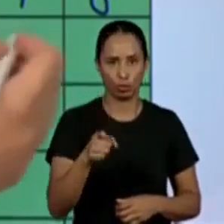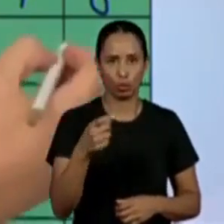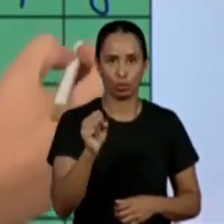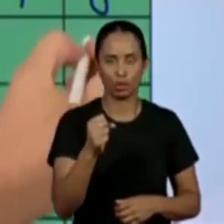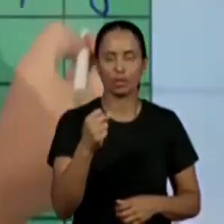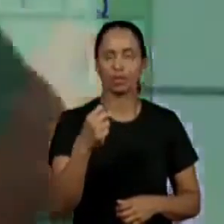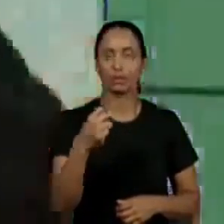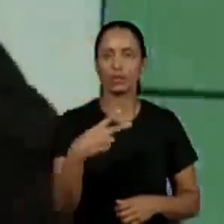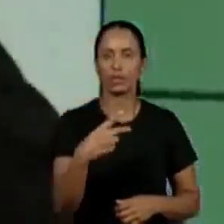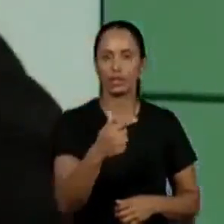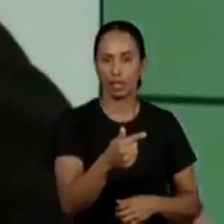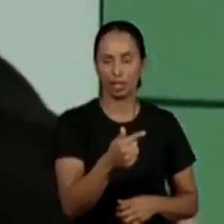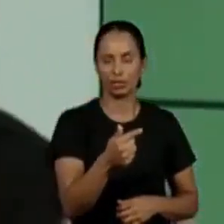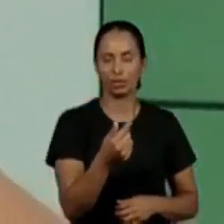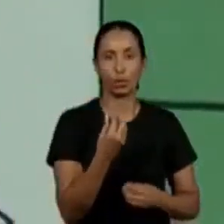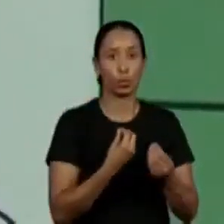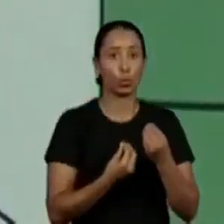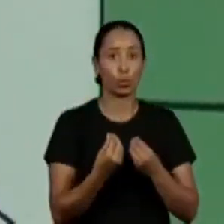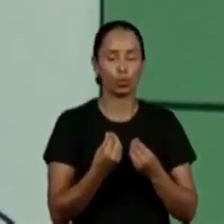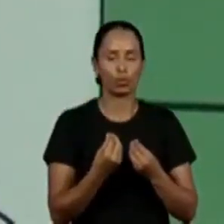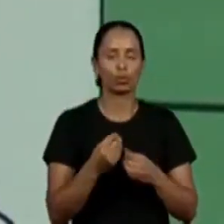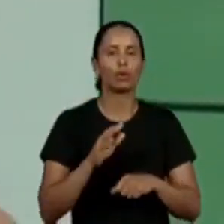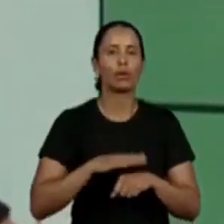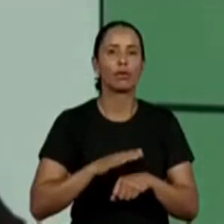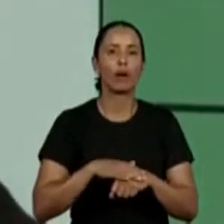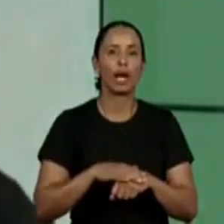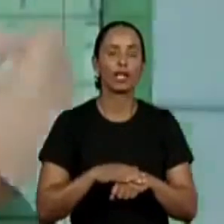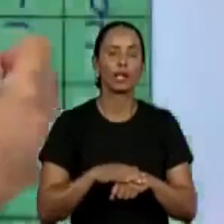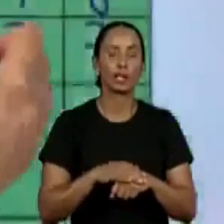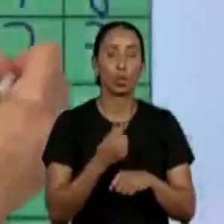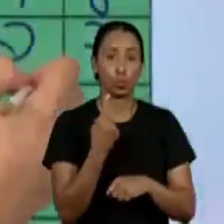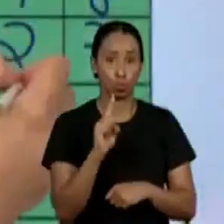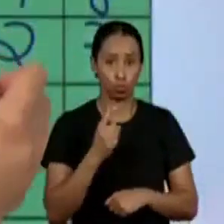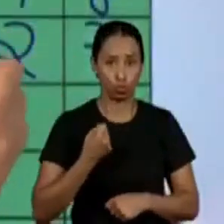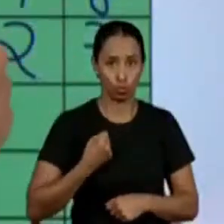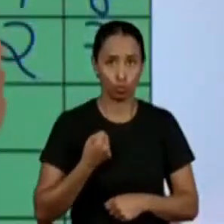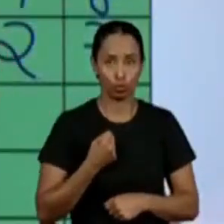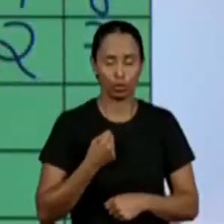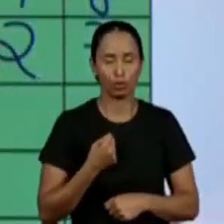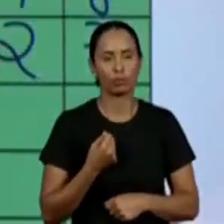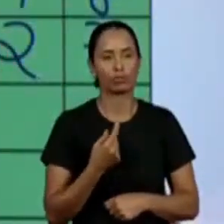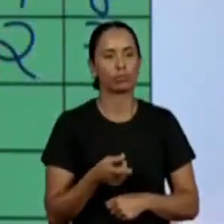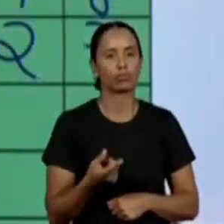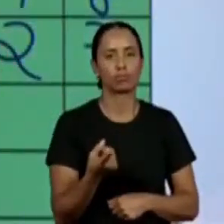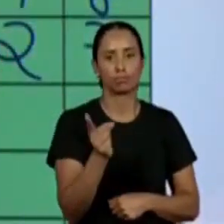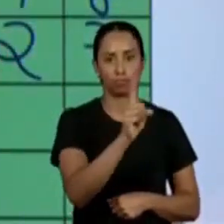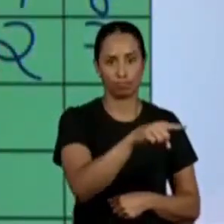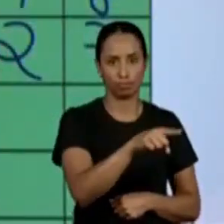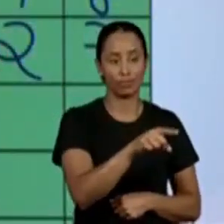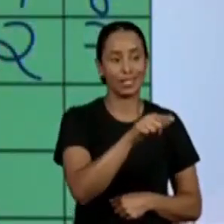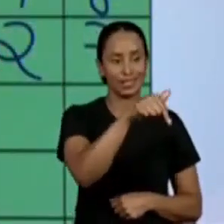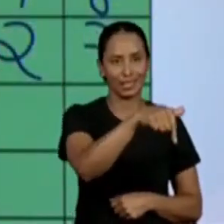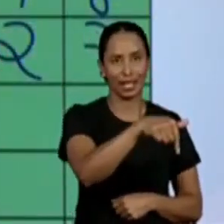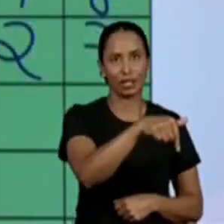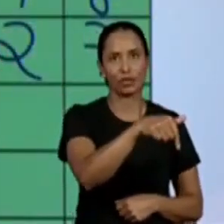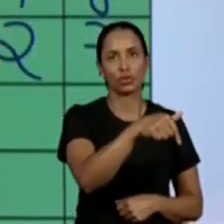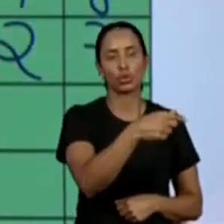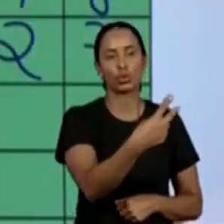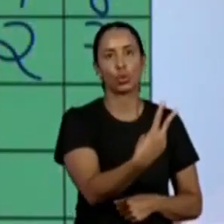41.827. Então eu ponho 7, que é o último número, seguido dele 2,